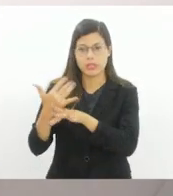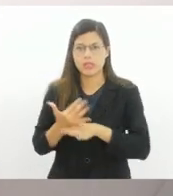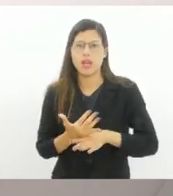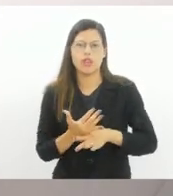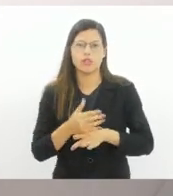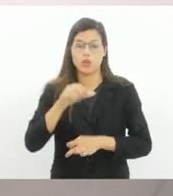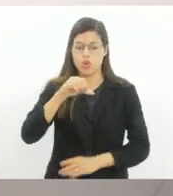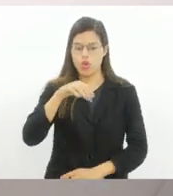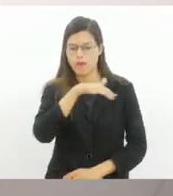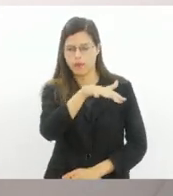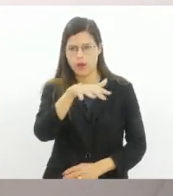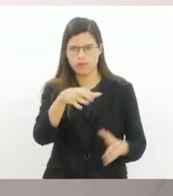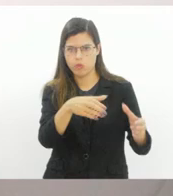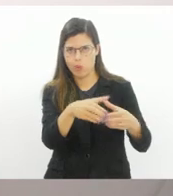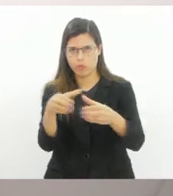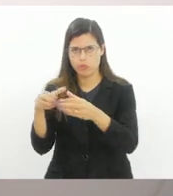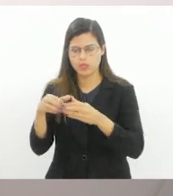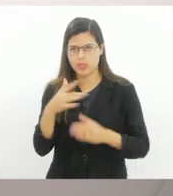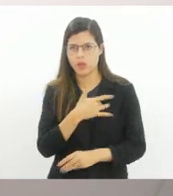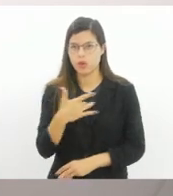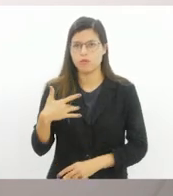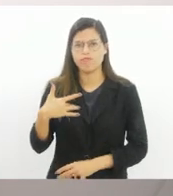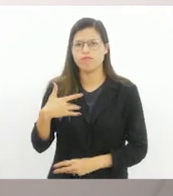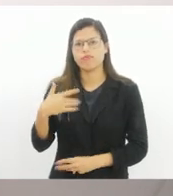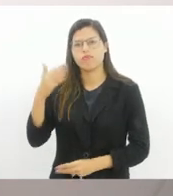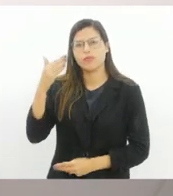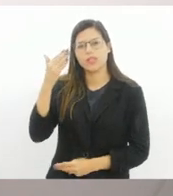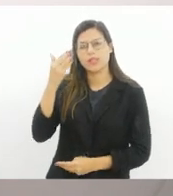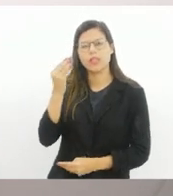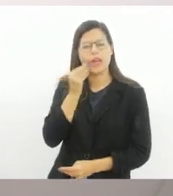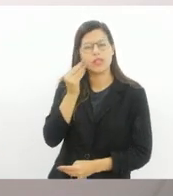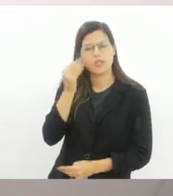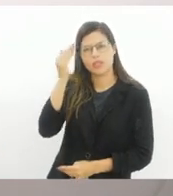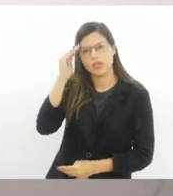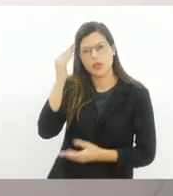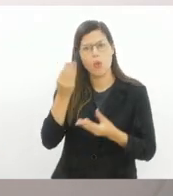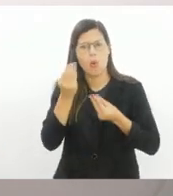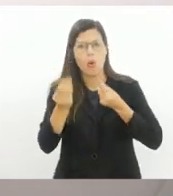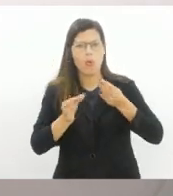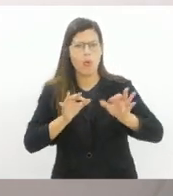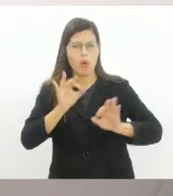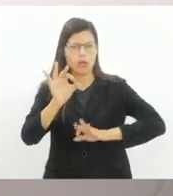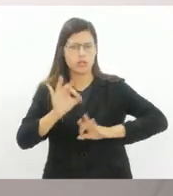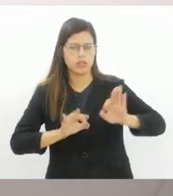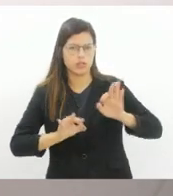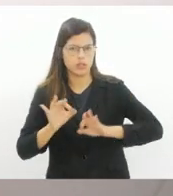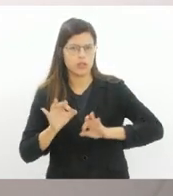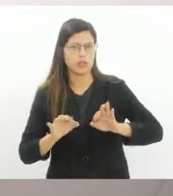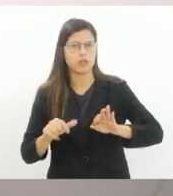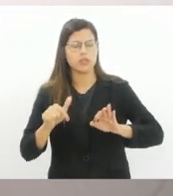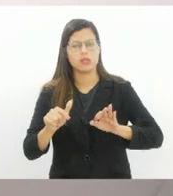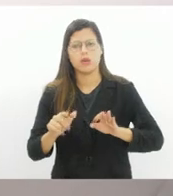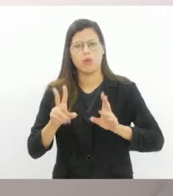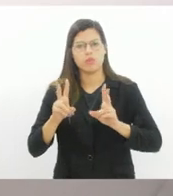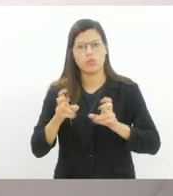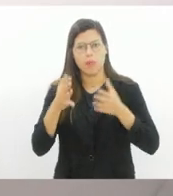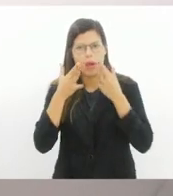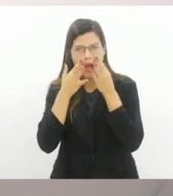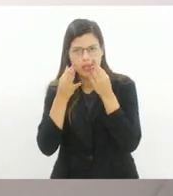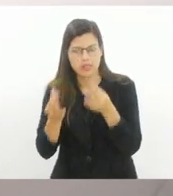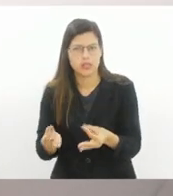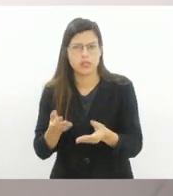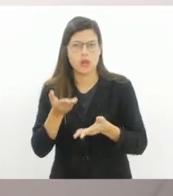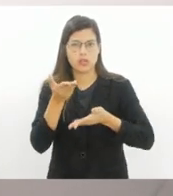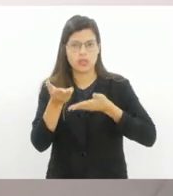saúde, né? Procurando entender como que está a organização desses municípios no tocante à atenção e à